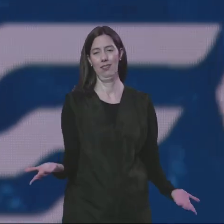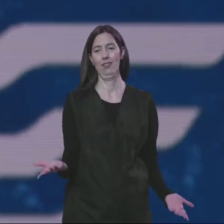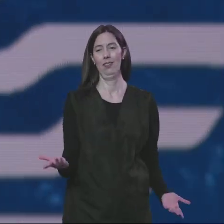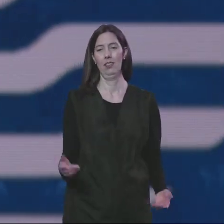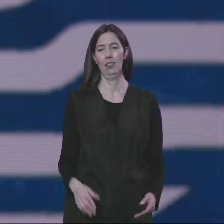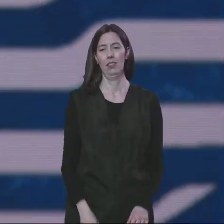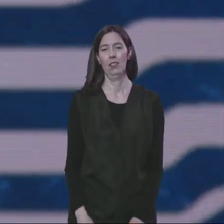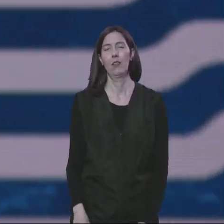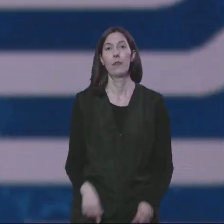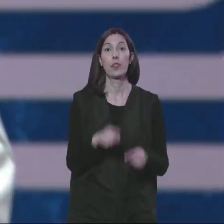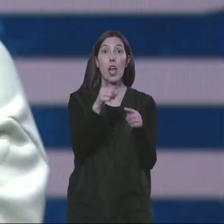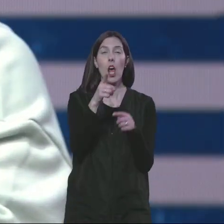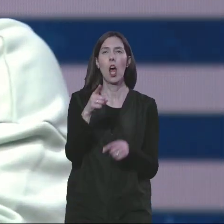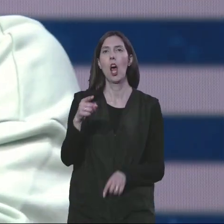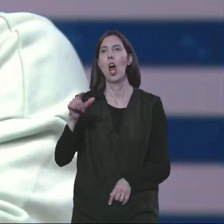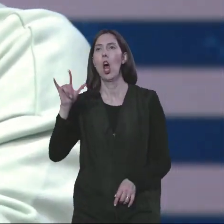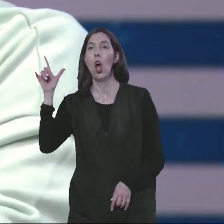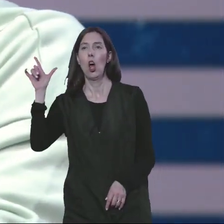Lula ou Bolsonaro?